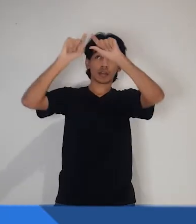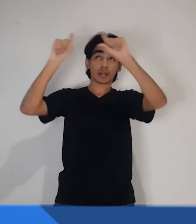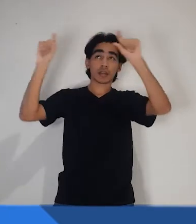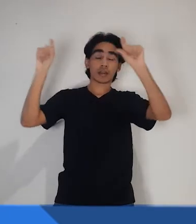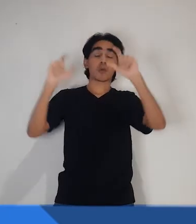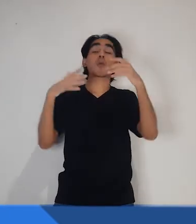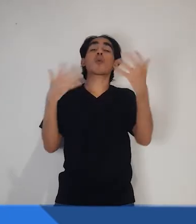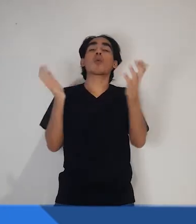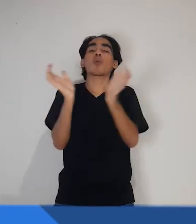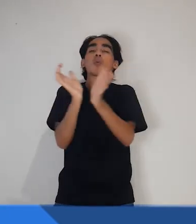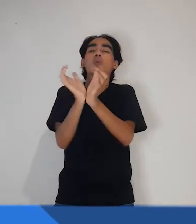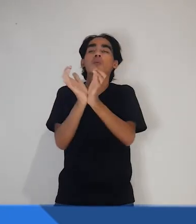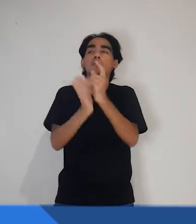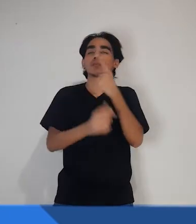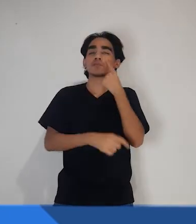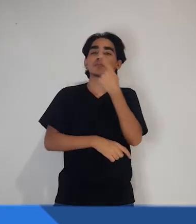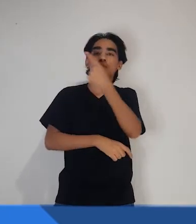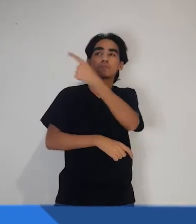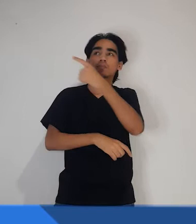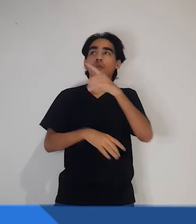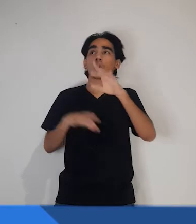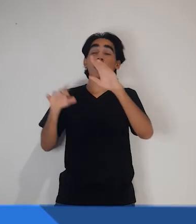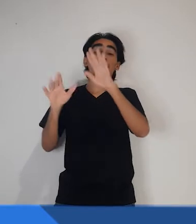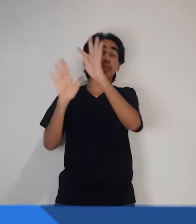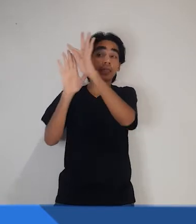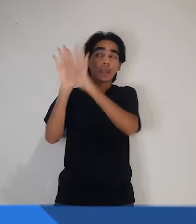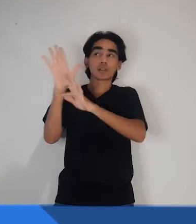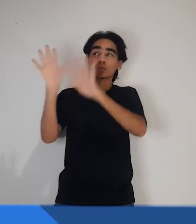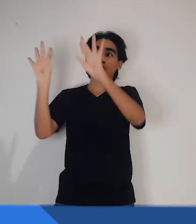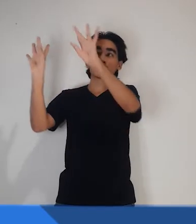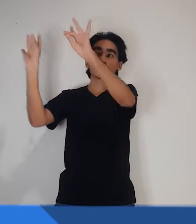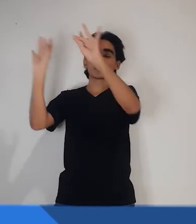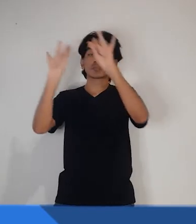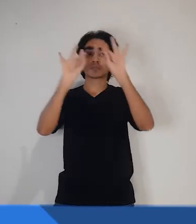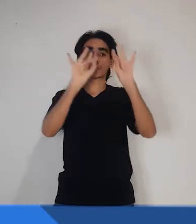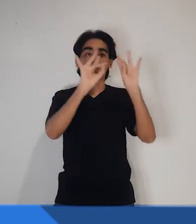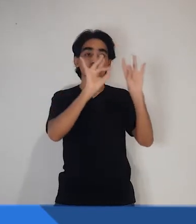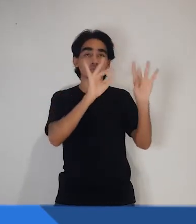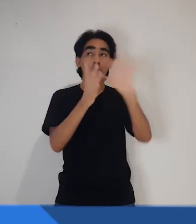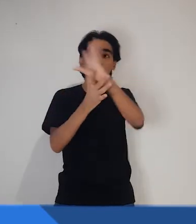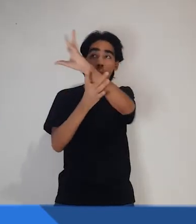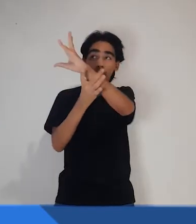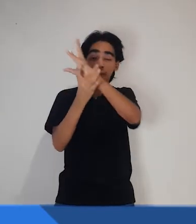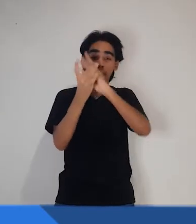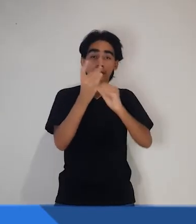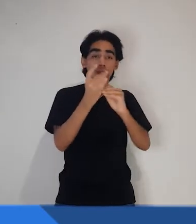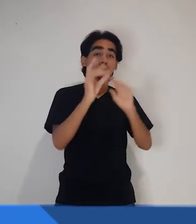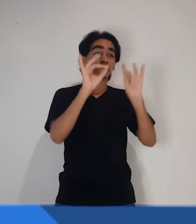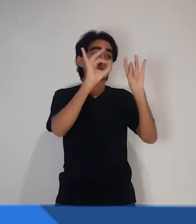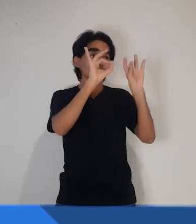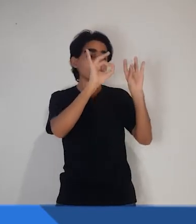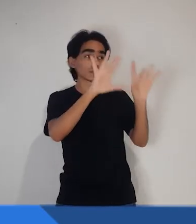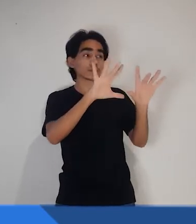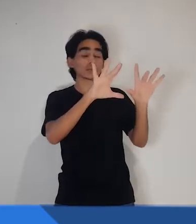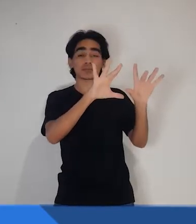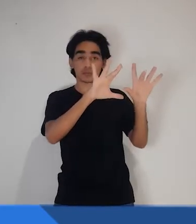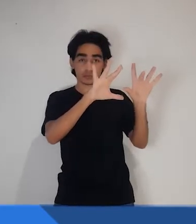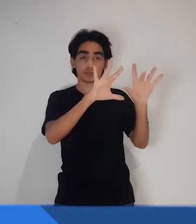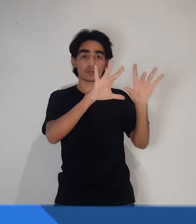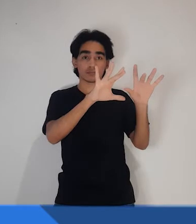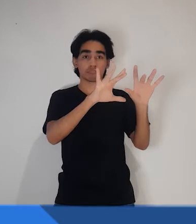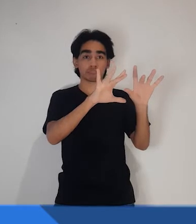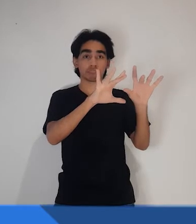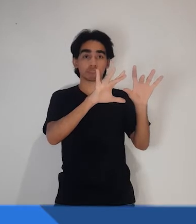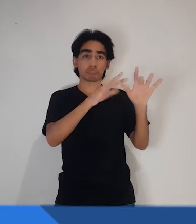categoria. Já posso deixar assim. Copio o texto da nossa questão. Colo aqui no texto da